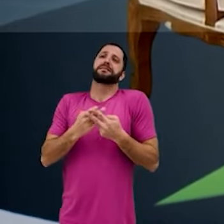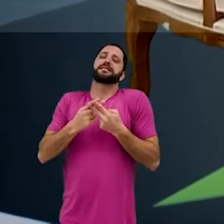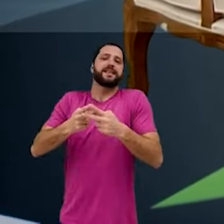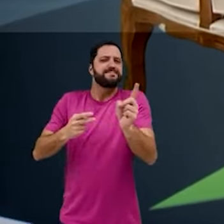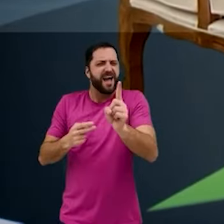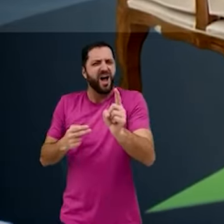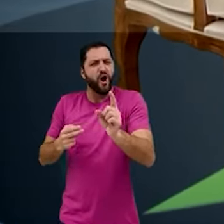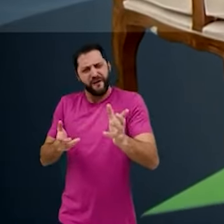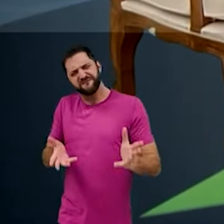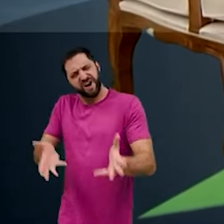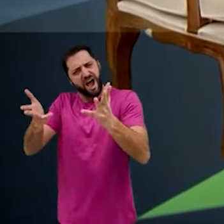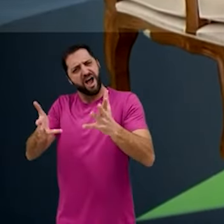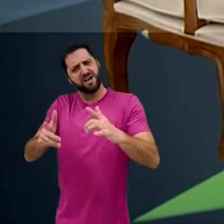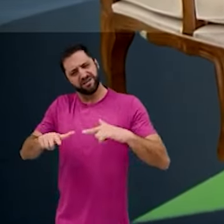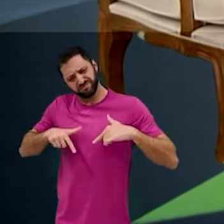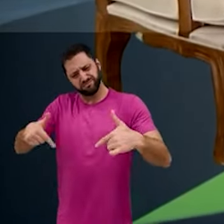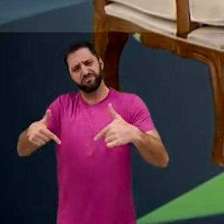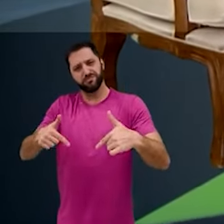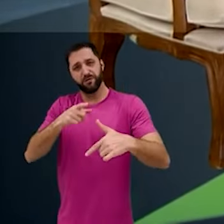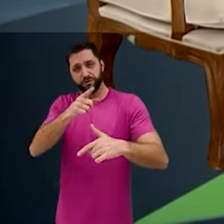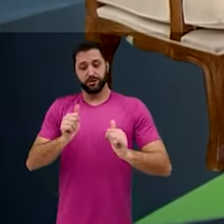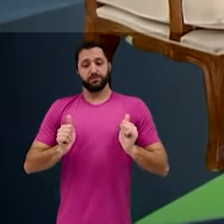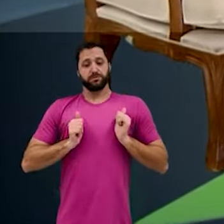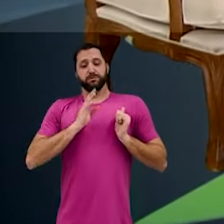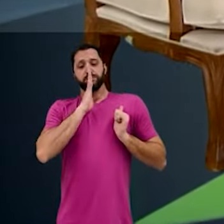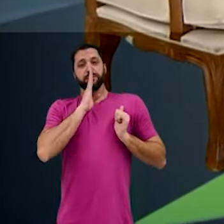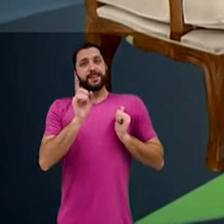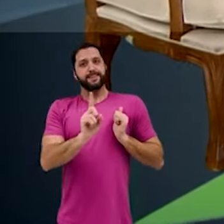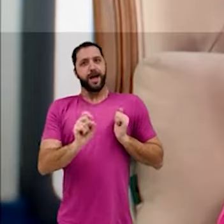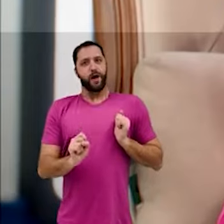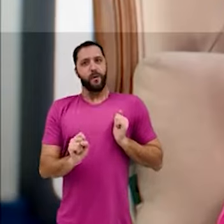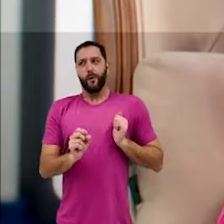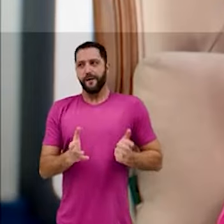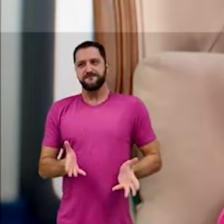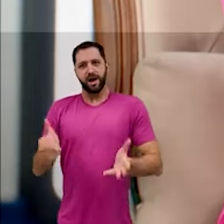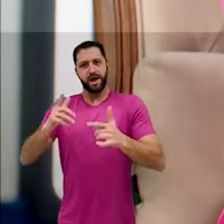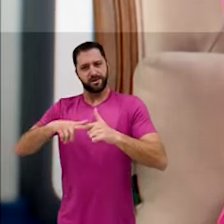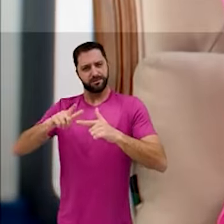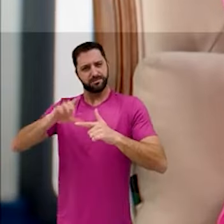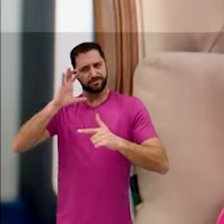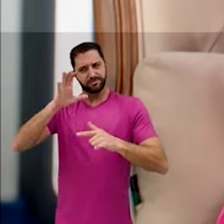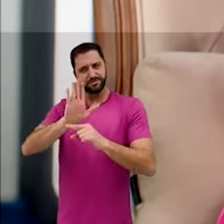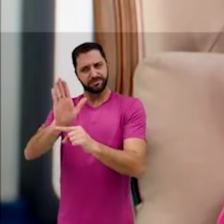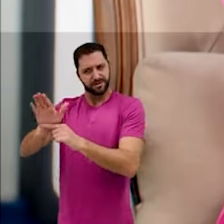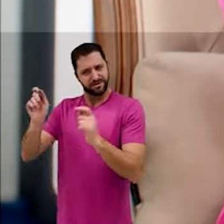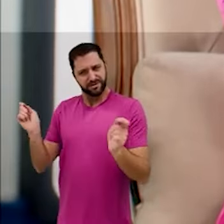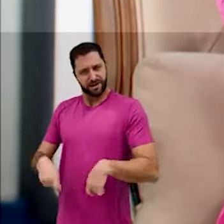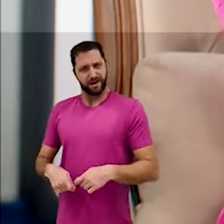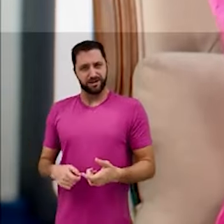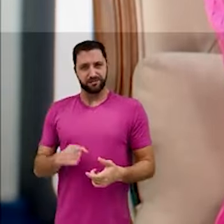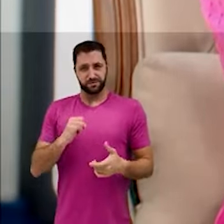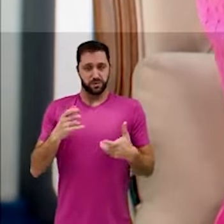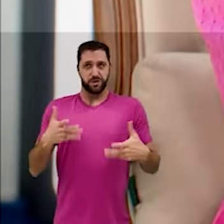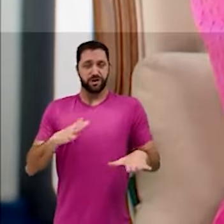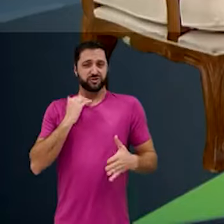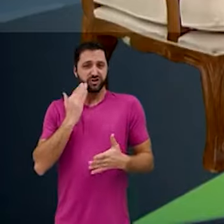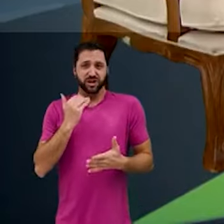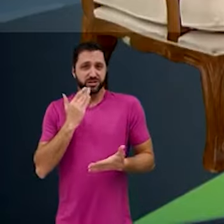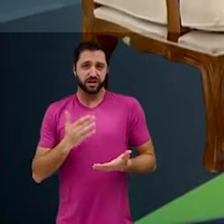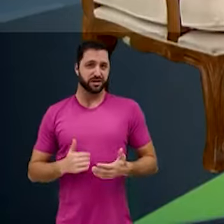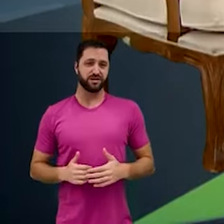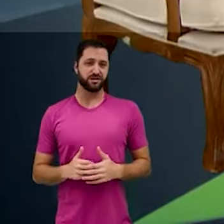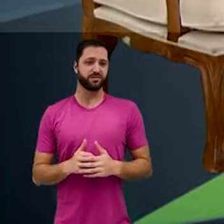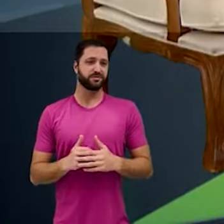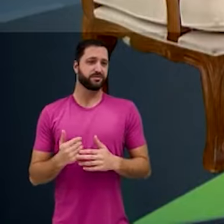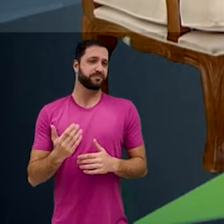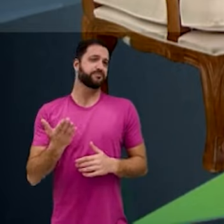não você tem. Então, vai fazer acontecer. Não fica se conformando com isso, não. Não se deixe conformar com a sua vida que você não quer.